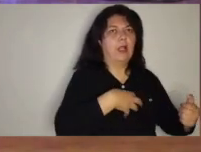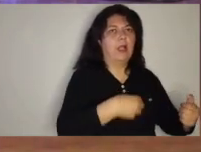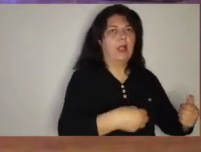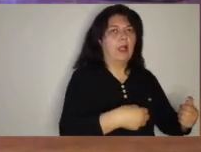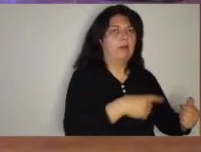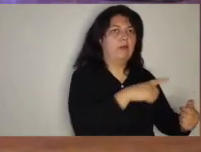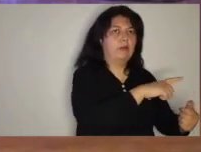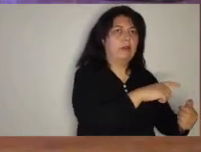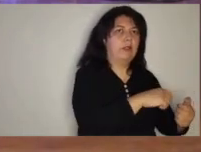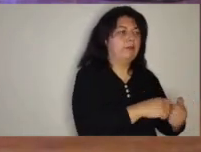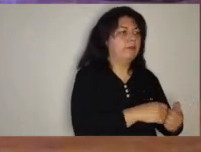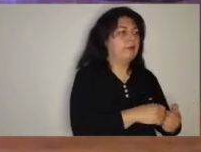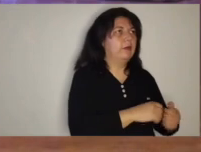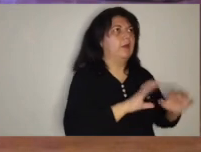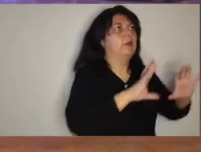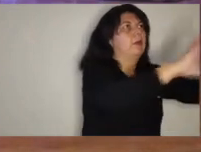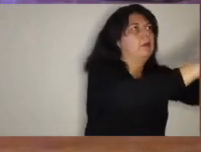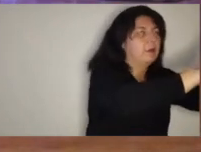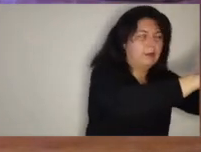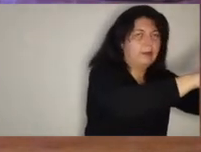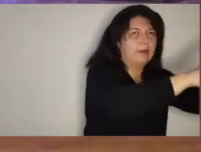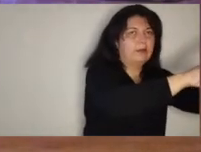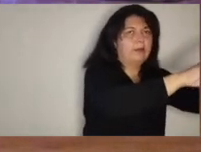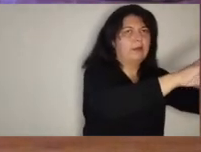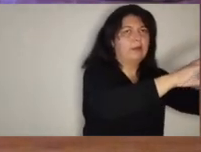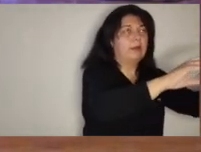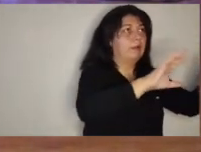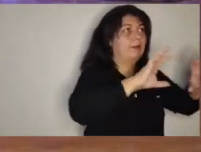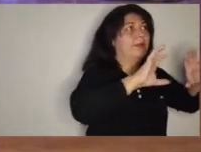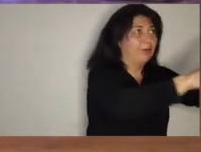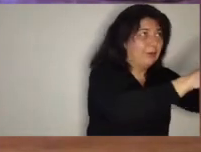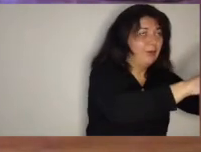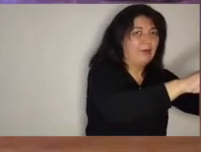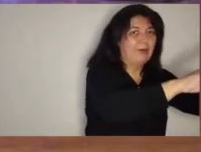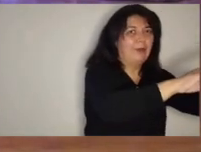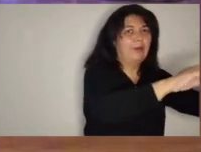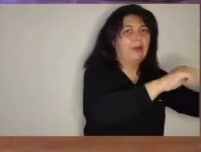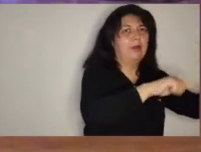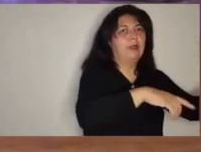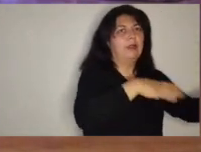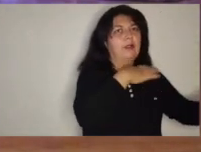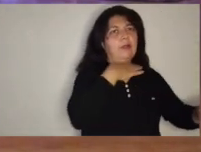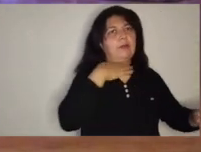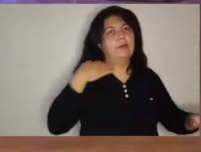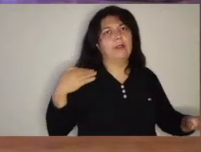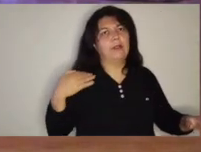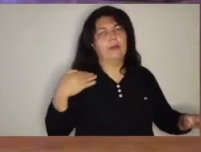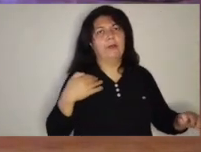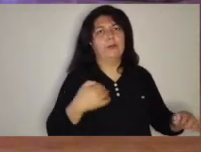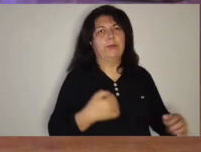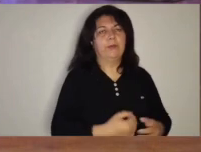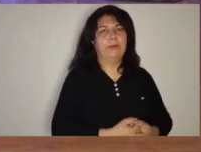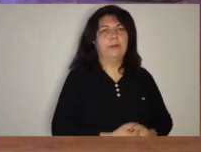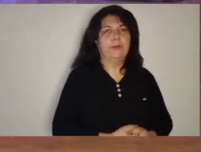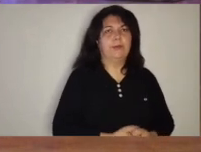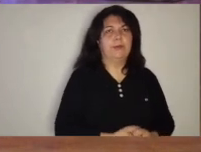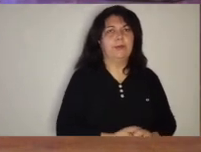aconteceu? A arca deu uma balançada. Uzá falou o quê? Deixa comigo. Chamou